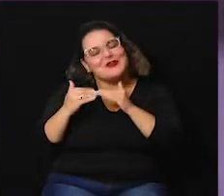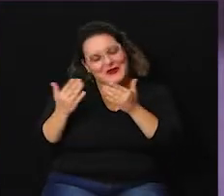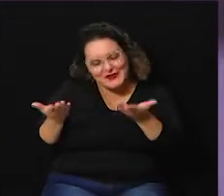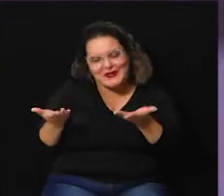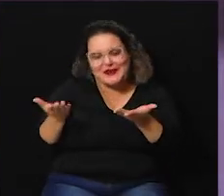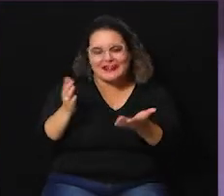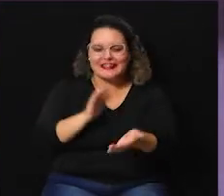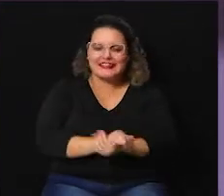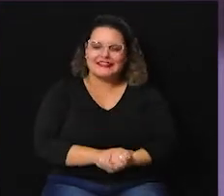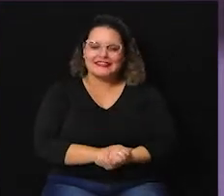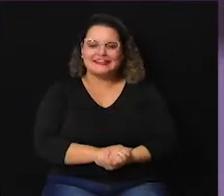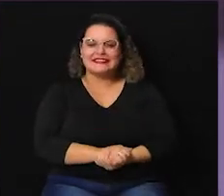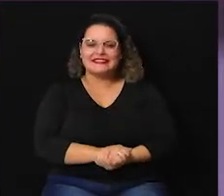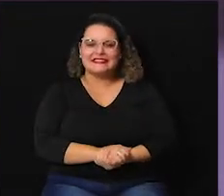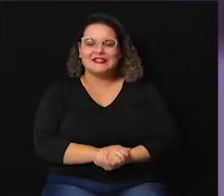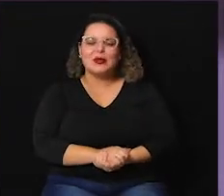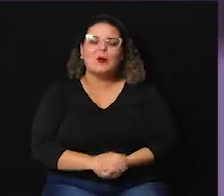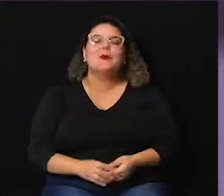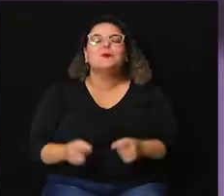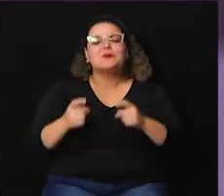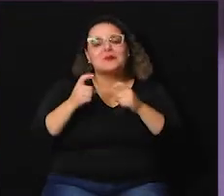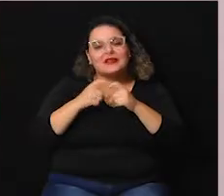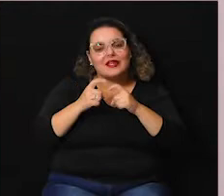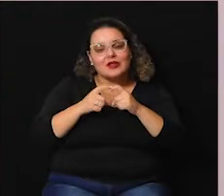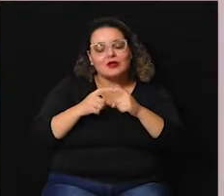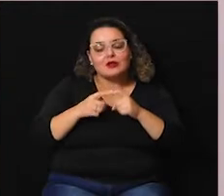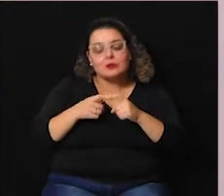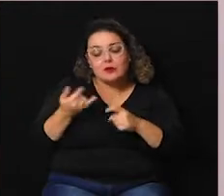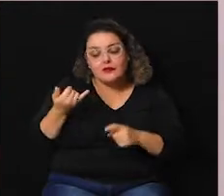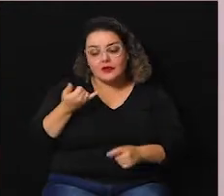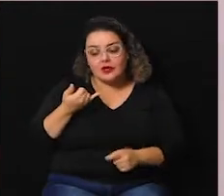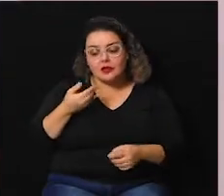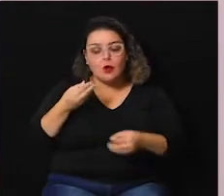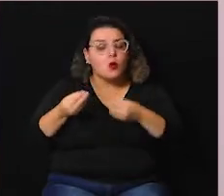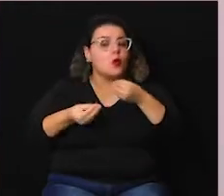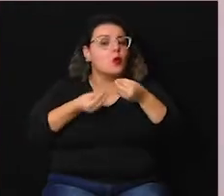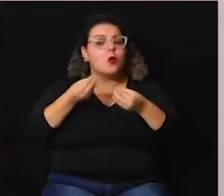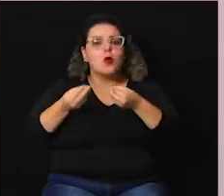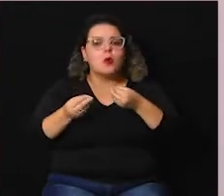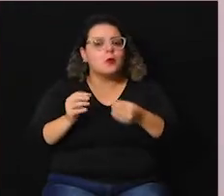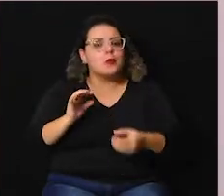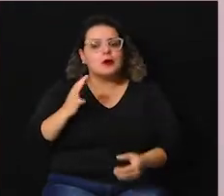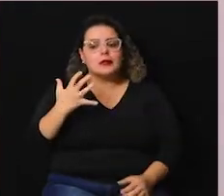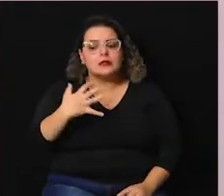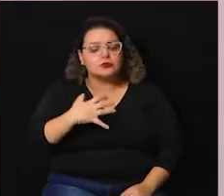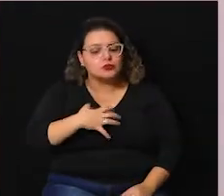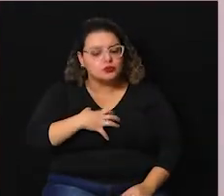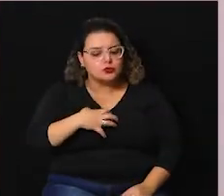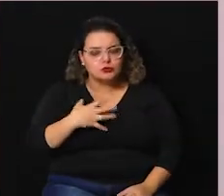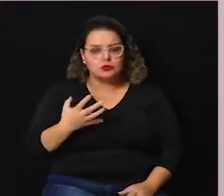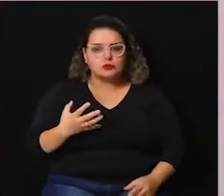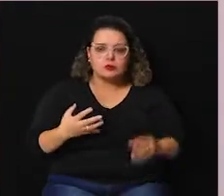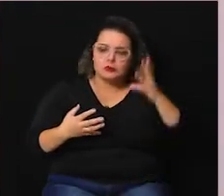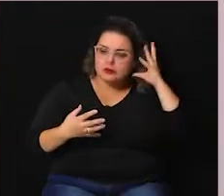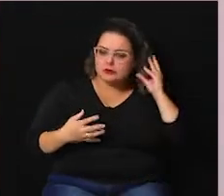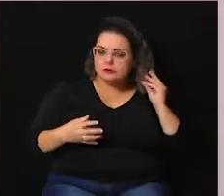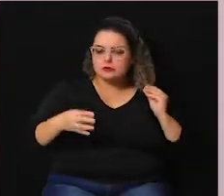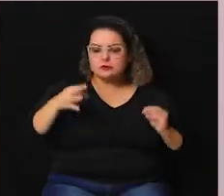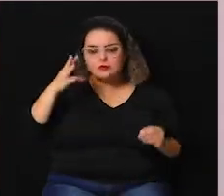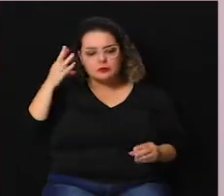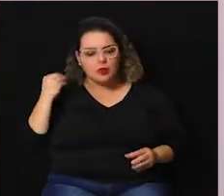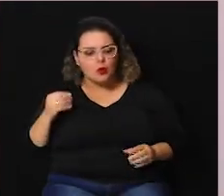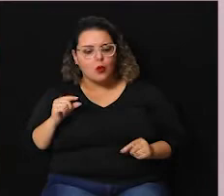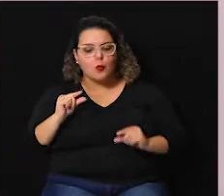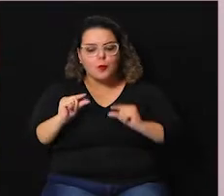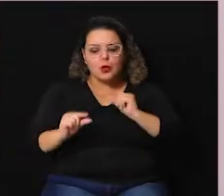Concordo, viu? E, doutor, me fala uma coisa. Como que começam a surgir os sintomas? Vai caindo, cai um